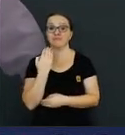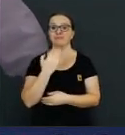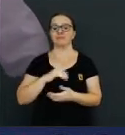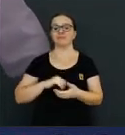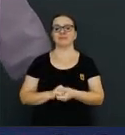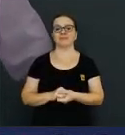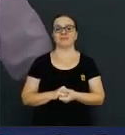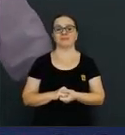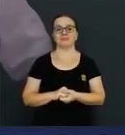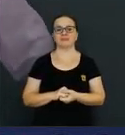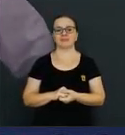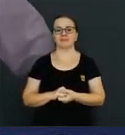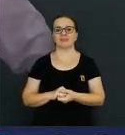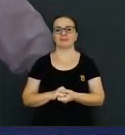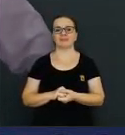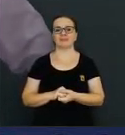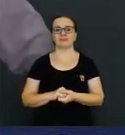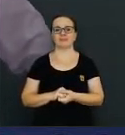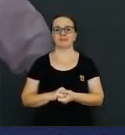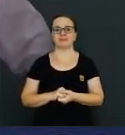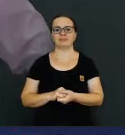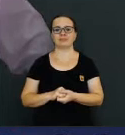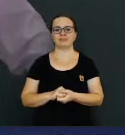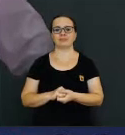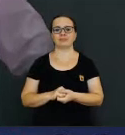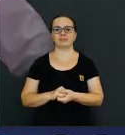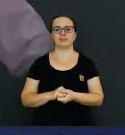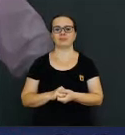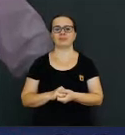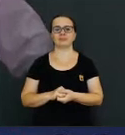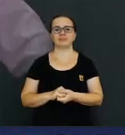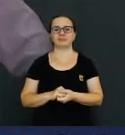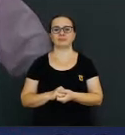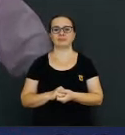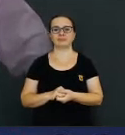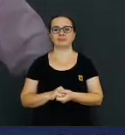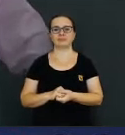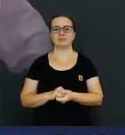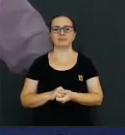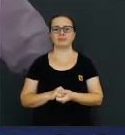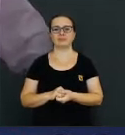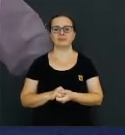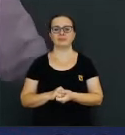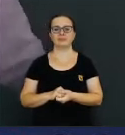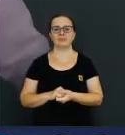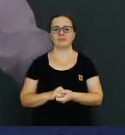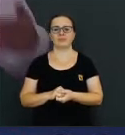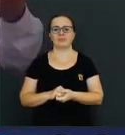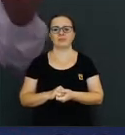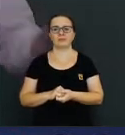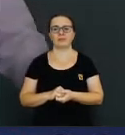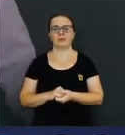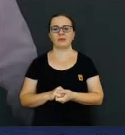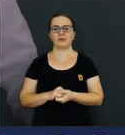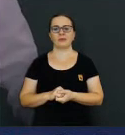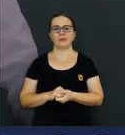nas entradas, nos locais, certo? No serviço de literatura, serviço de crianças e nos banheiros. E